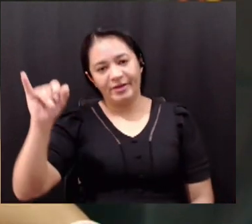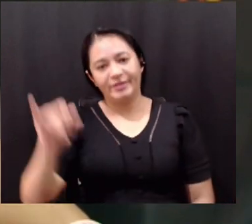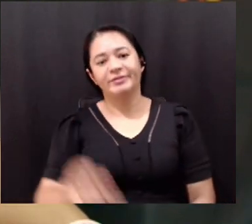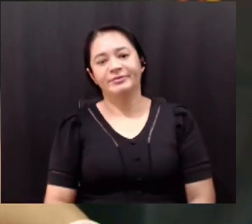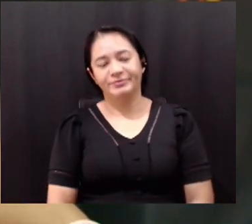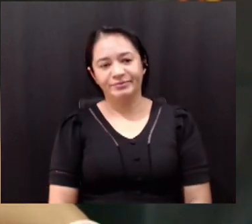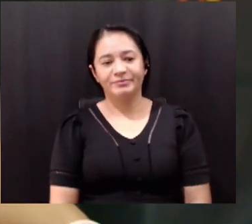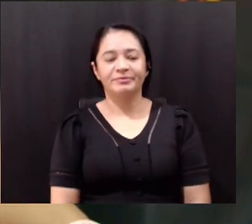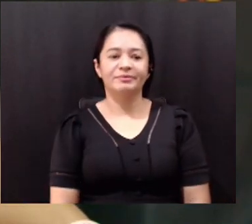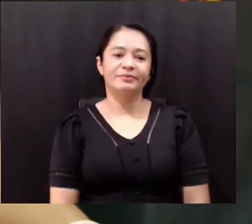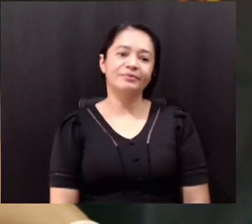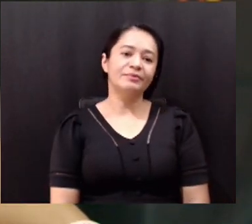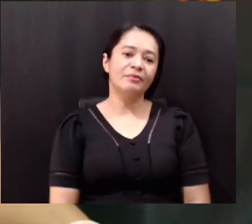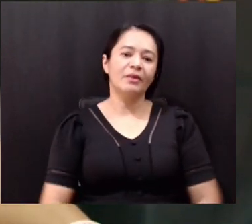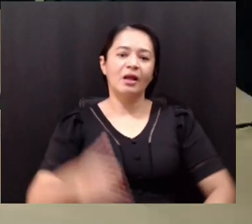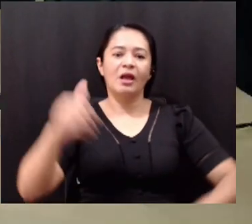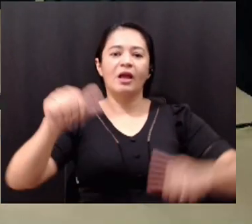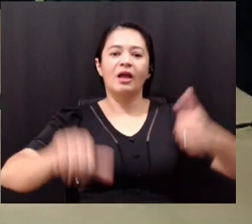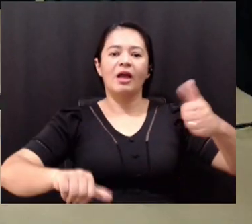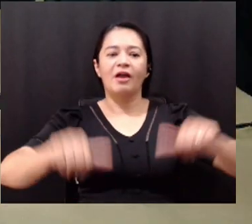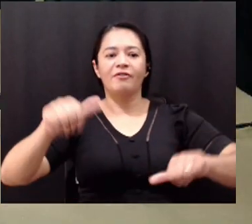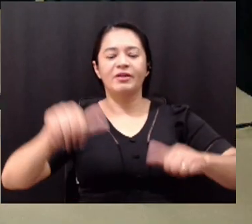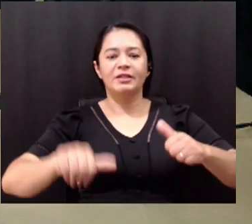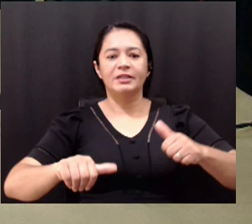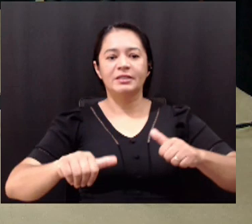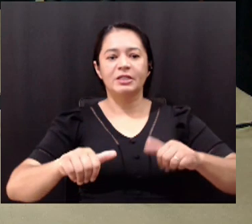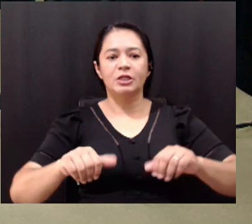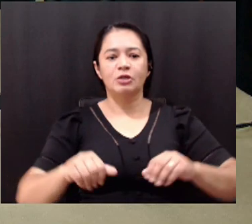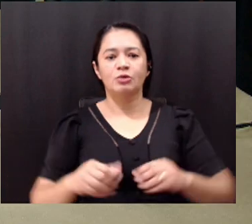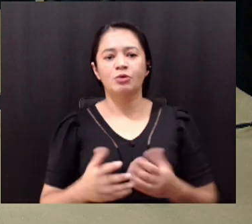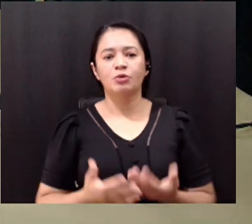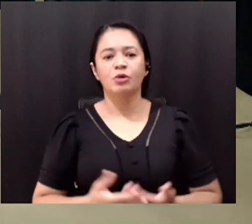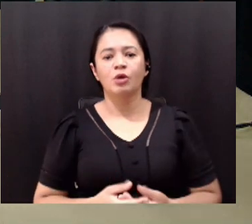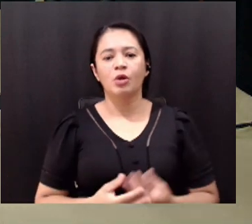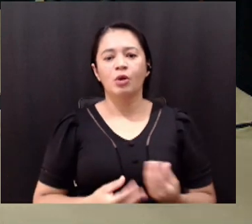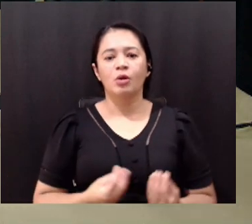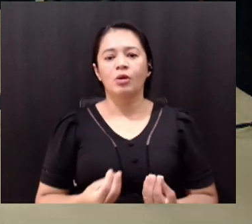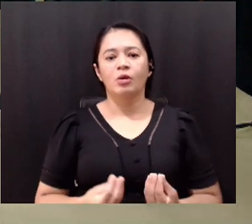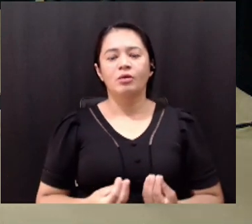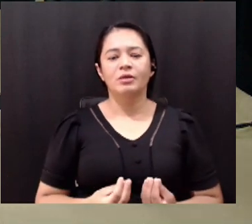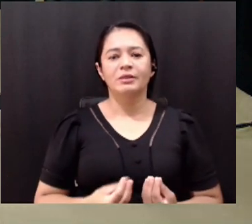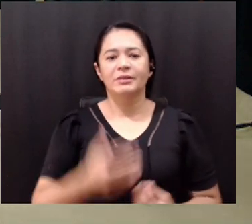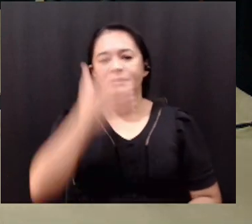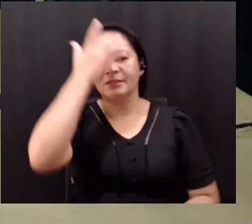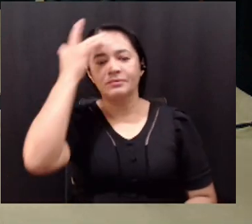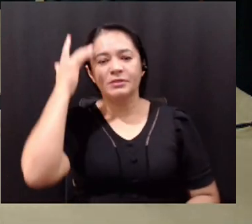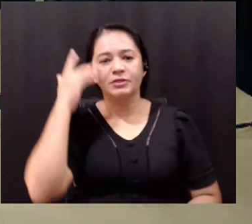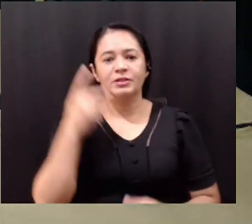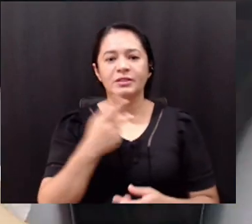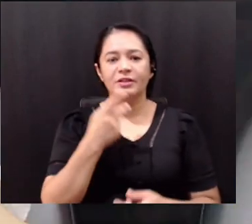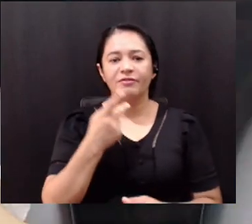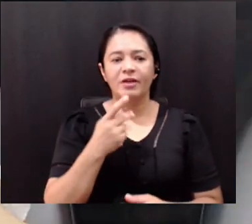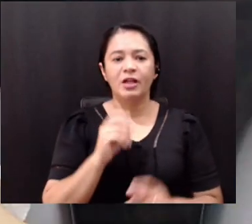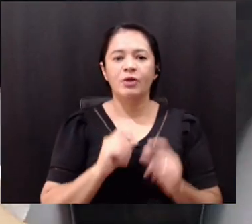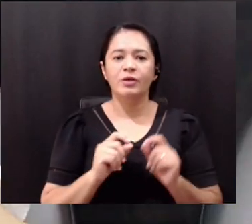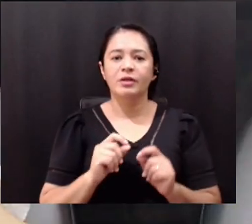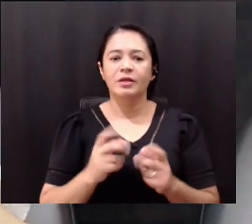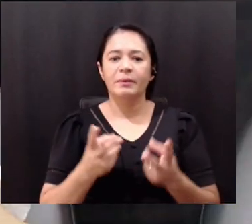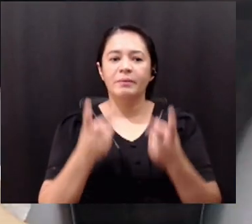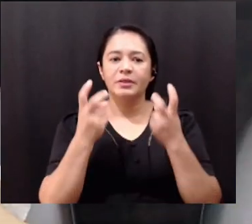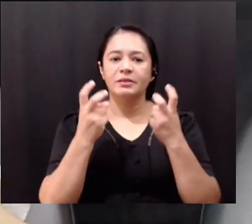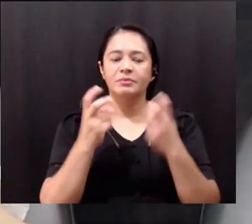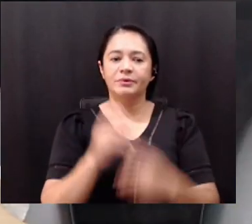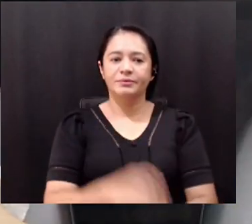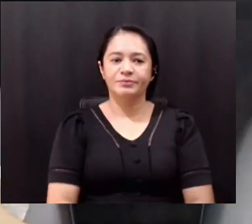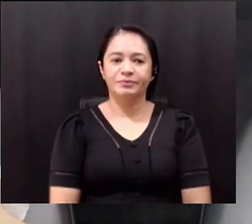avaliação da senhora sobre, a sua avaliação sobre essas pessoas que falaram com a gente? O que você pode perceber? Então, o que a gente